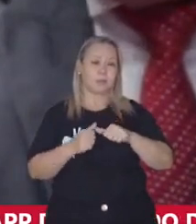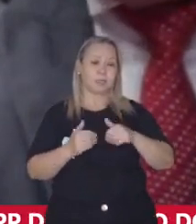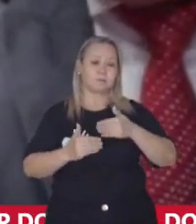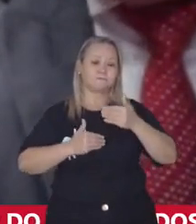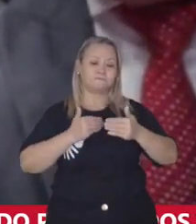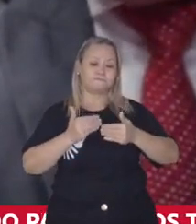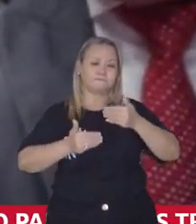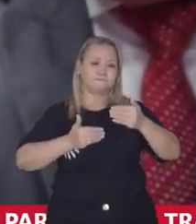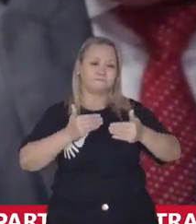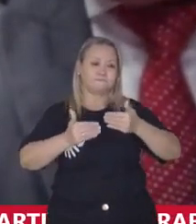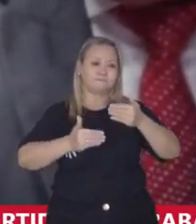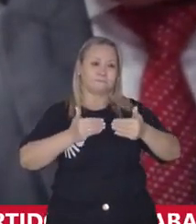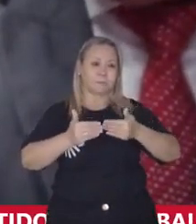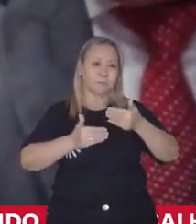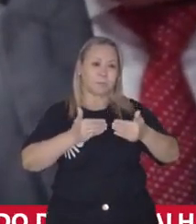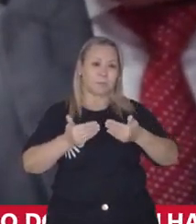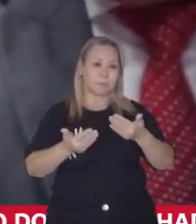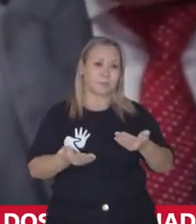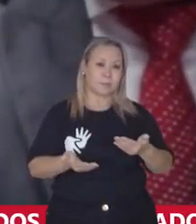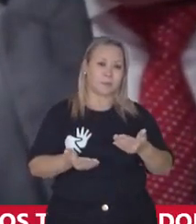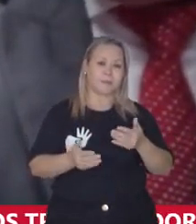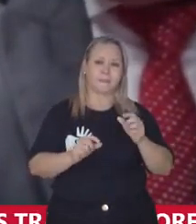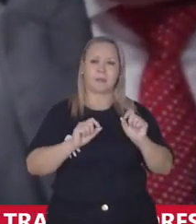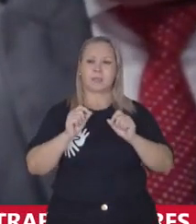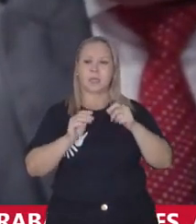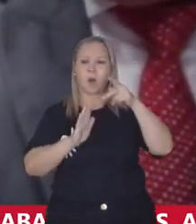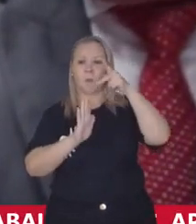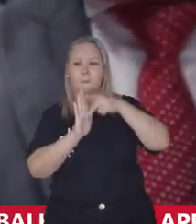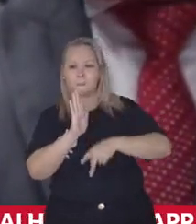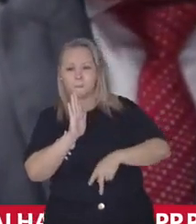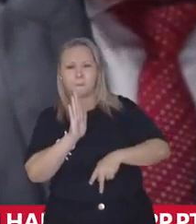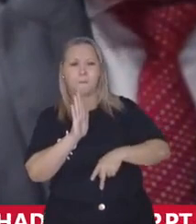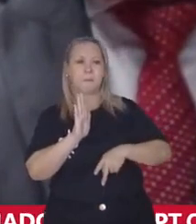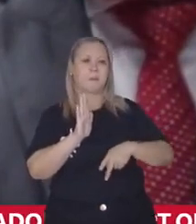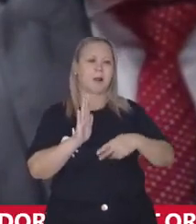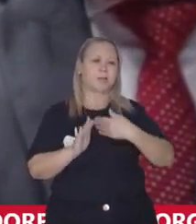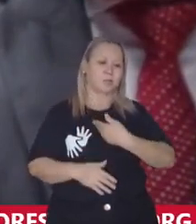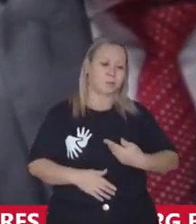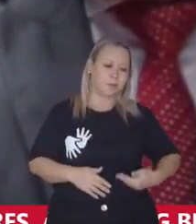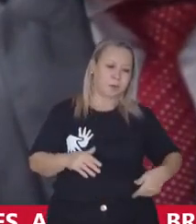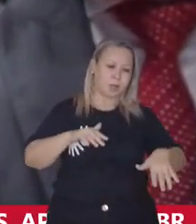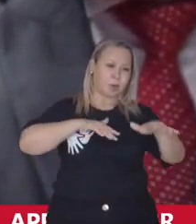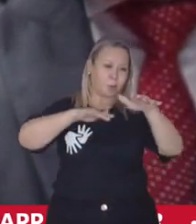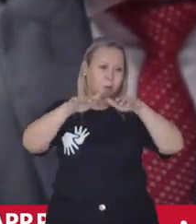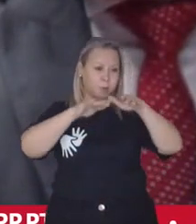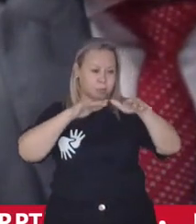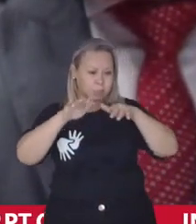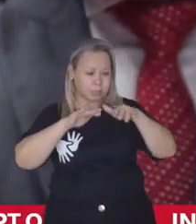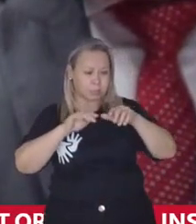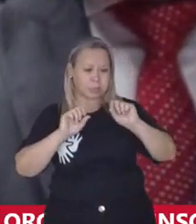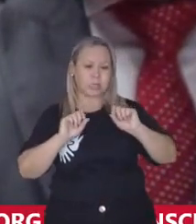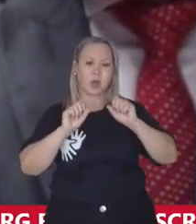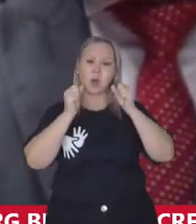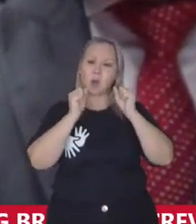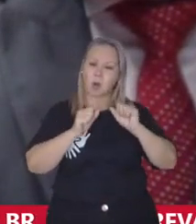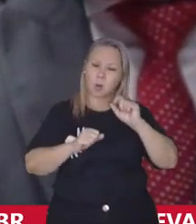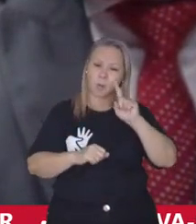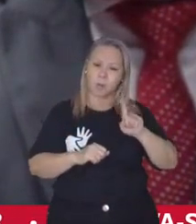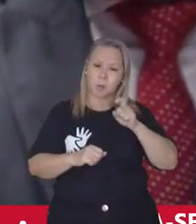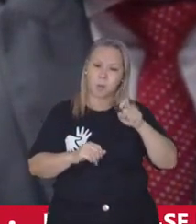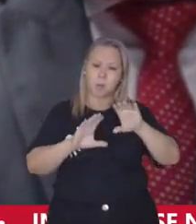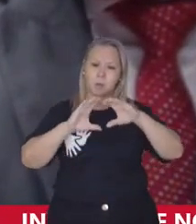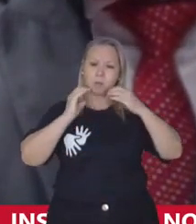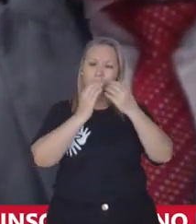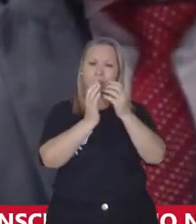processando, quer seja um plano de governo, quer seja a mobilização, quer seja a organização de comitês,